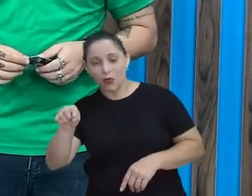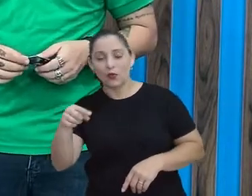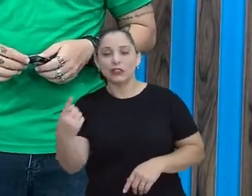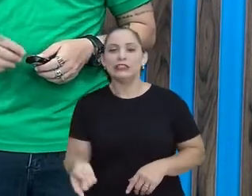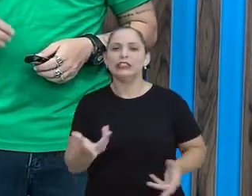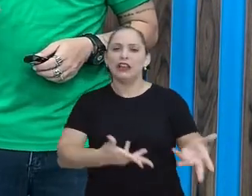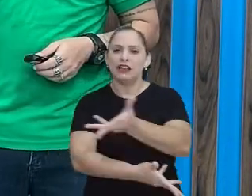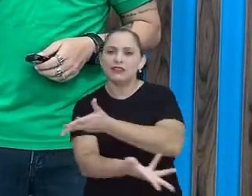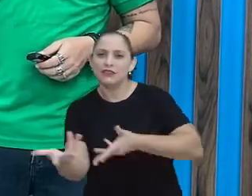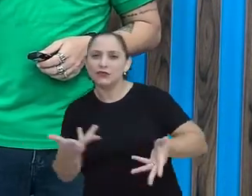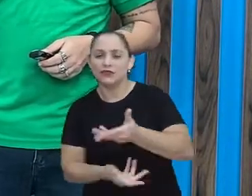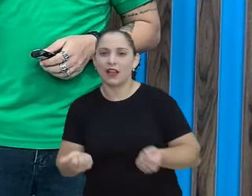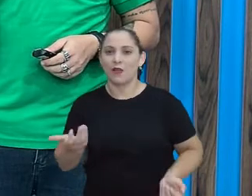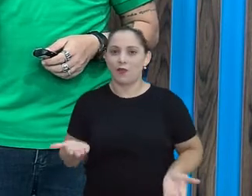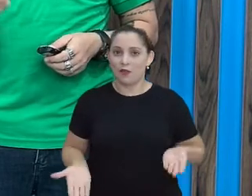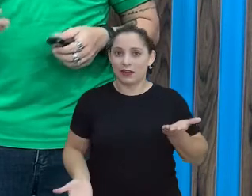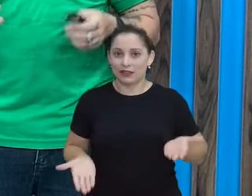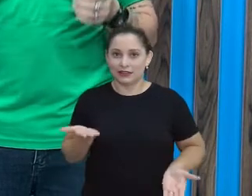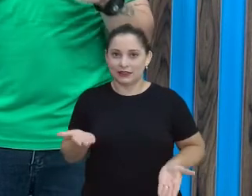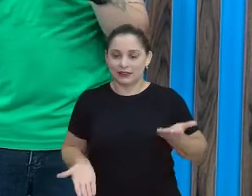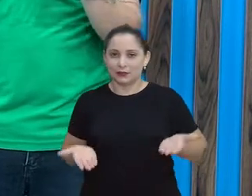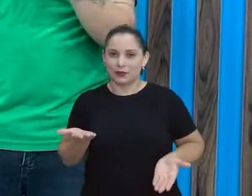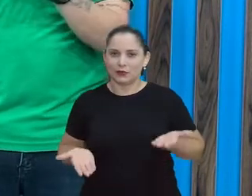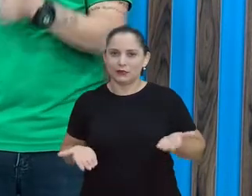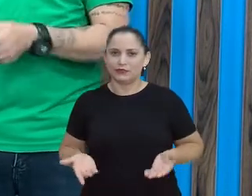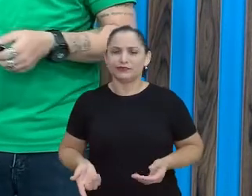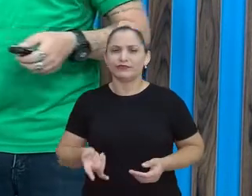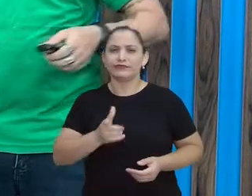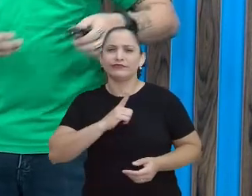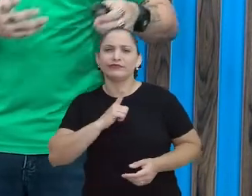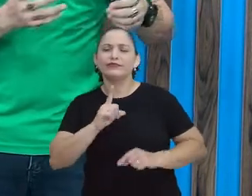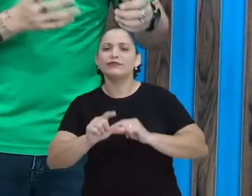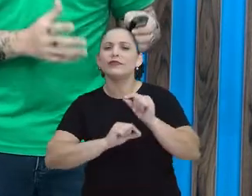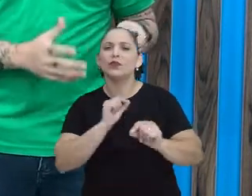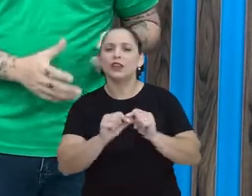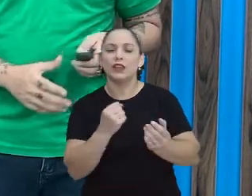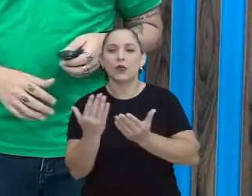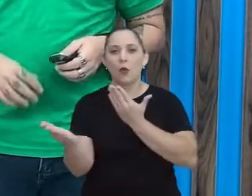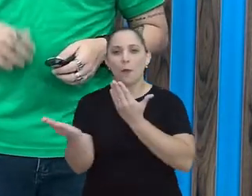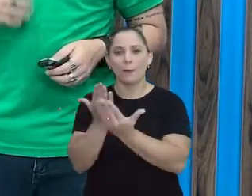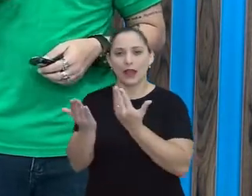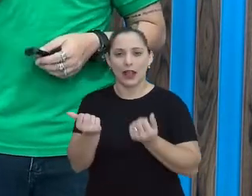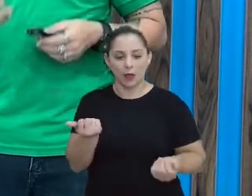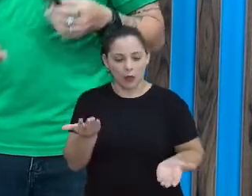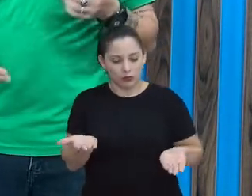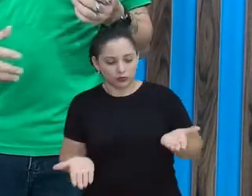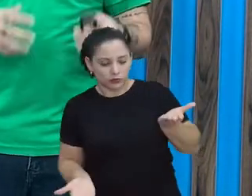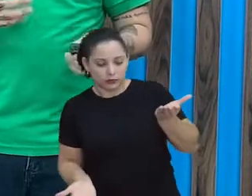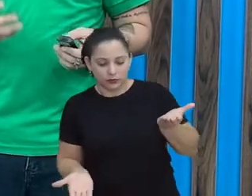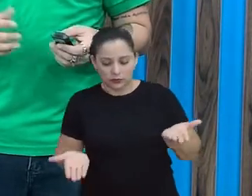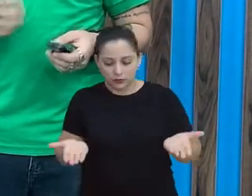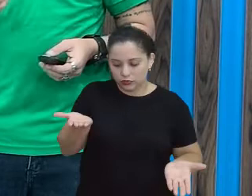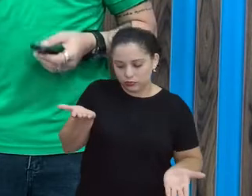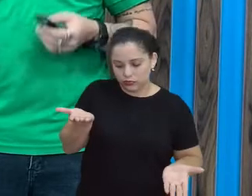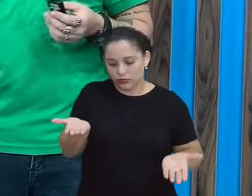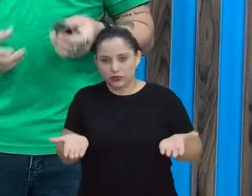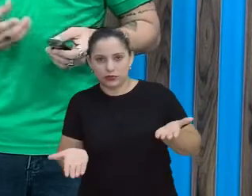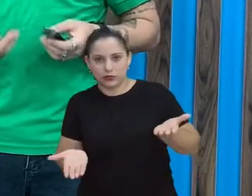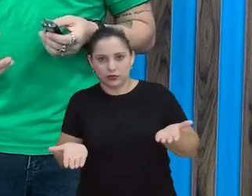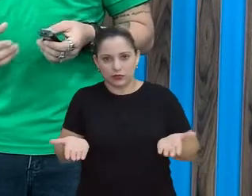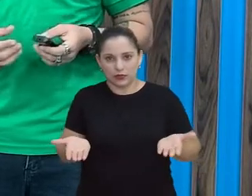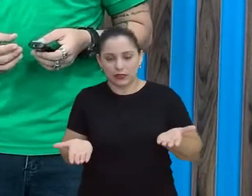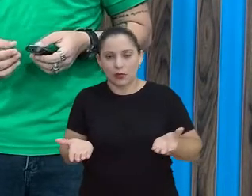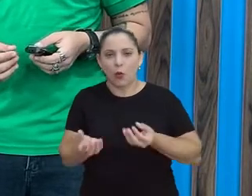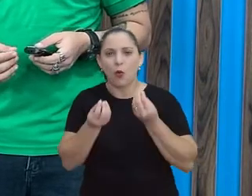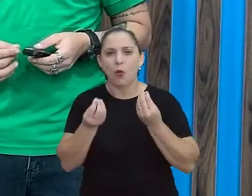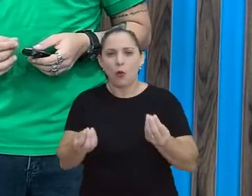vai falar, mas aquele velho exemplo de associar uma equação a uma balança e tentar entender como é que aquelas